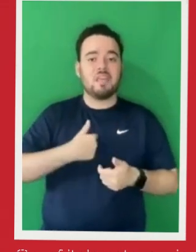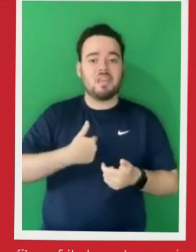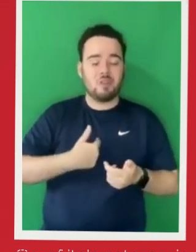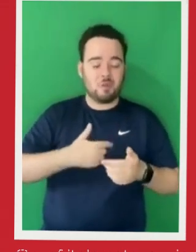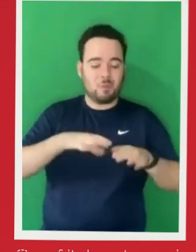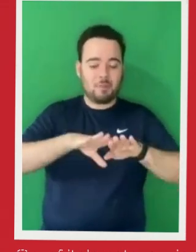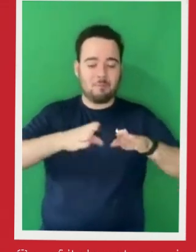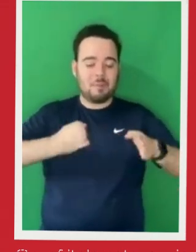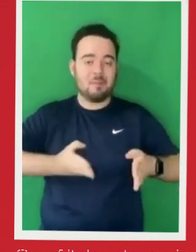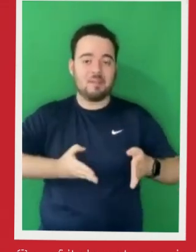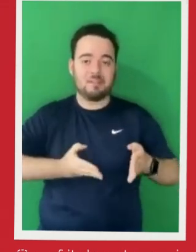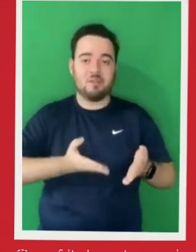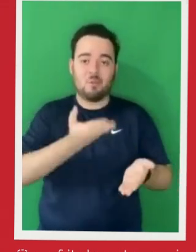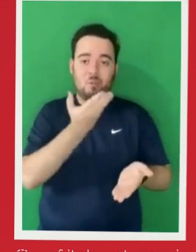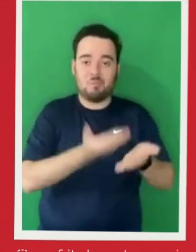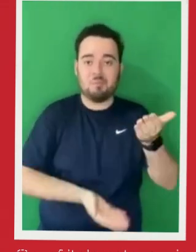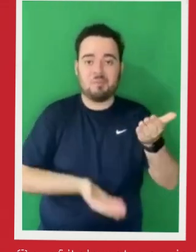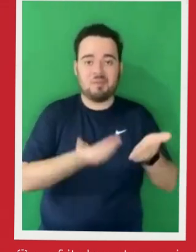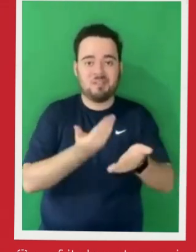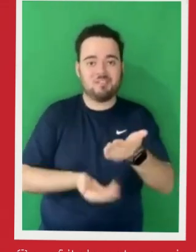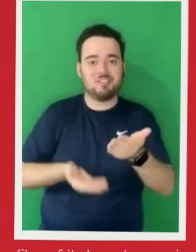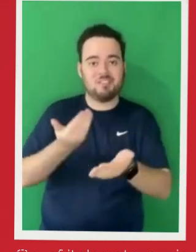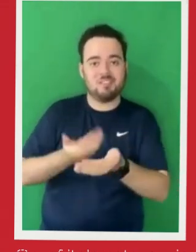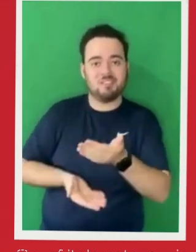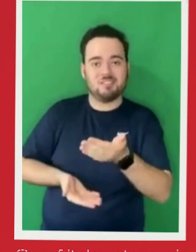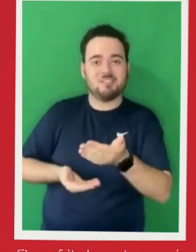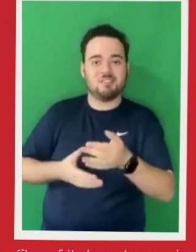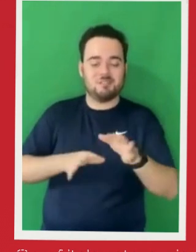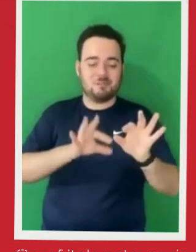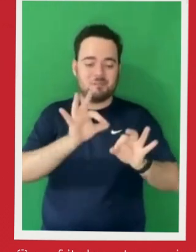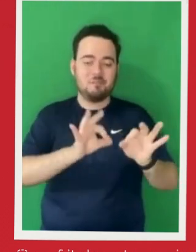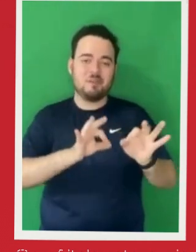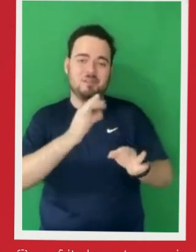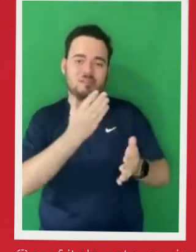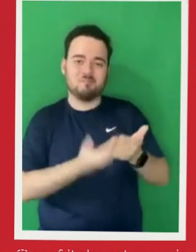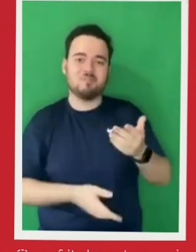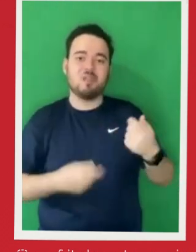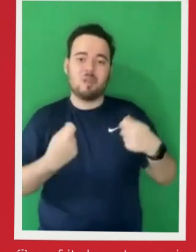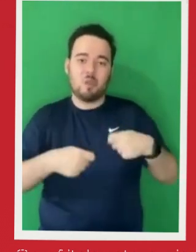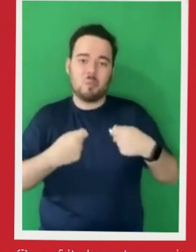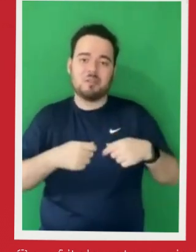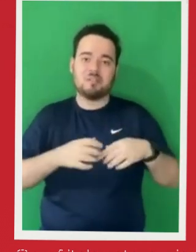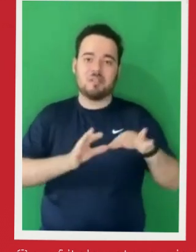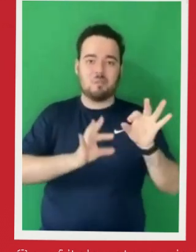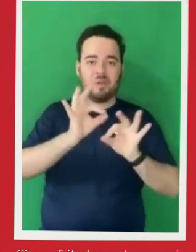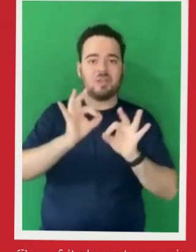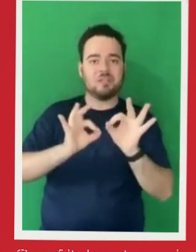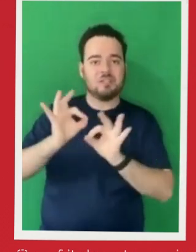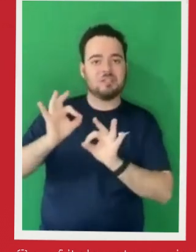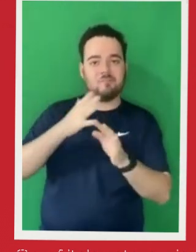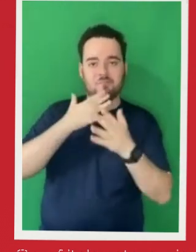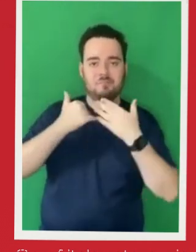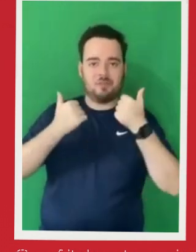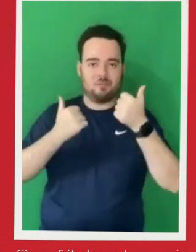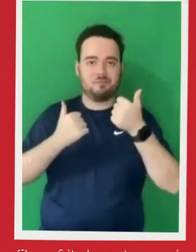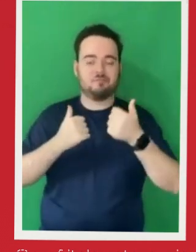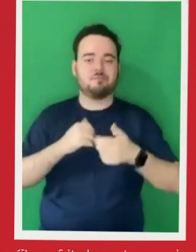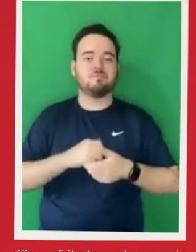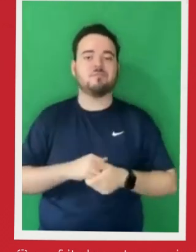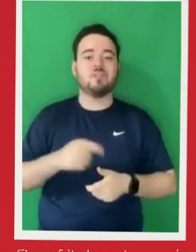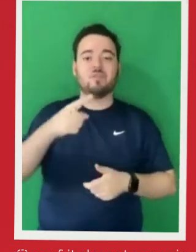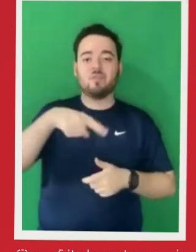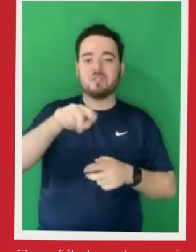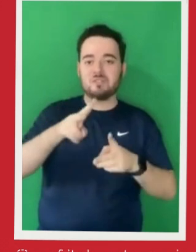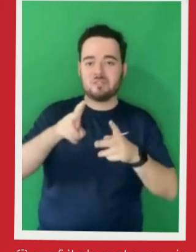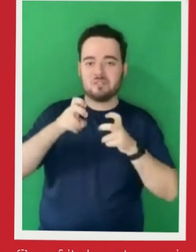me perdia na preparação. Não era nem na ideação de estudar, era na preparação. E eu precisei me ajeitar por aí. Vocês